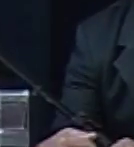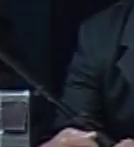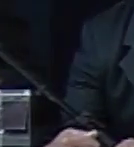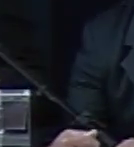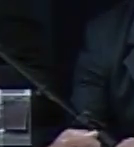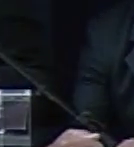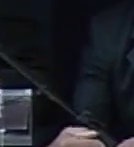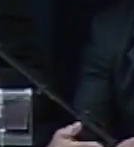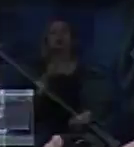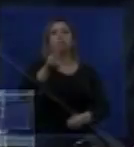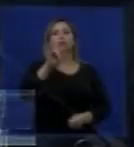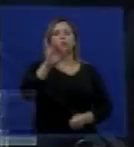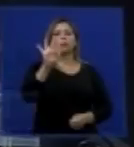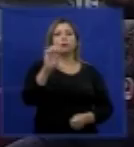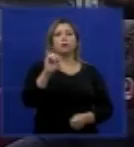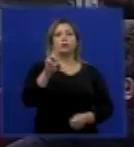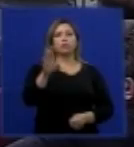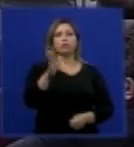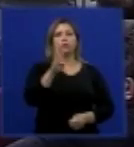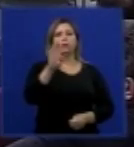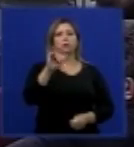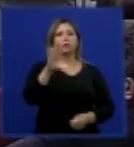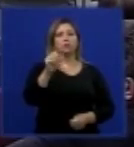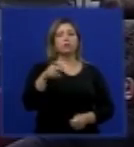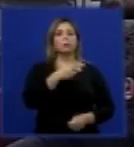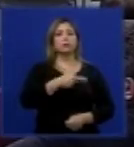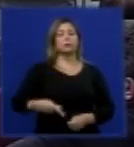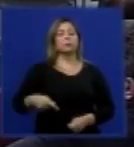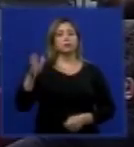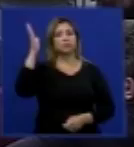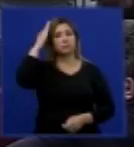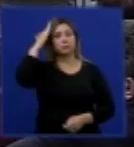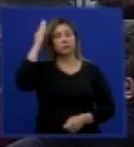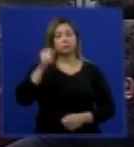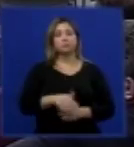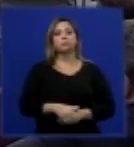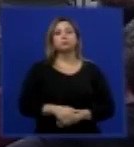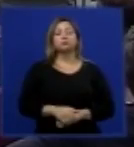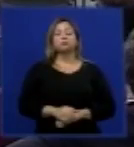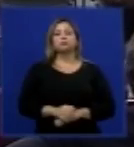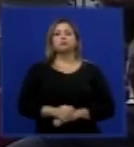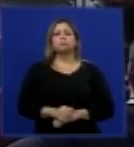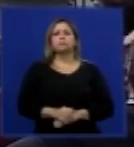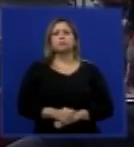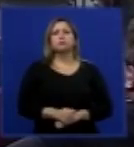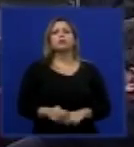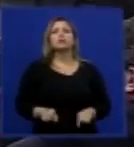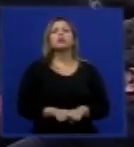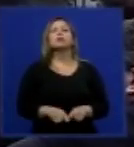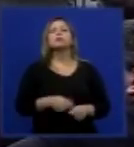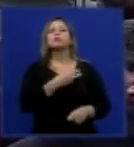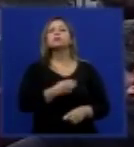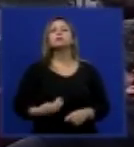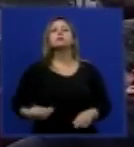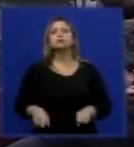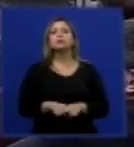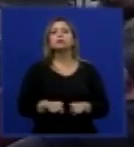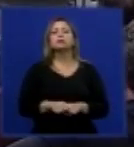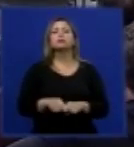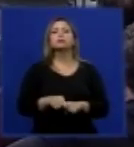apresentação excelentíssima senhora ministra excelentíssimos senhores ministros Advogado Geral da União